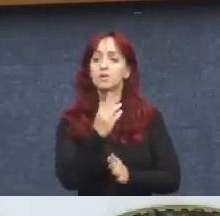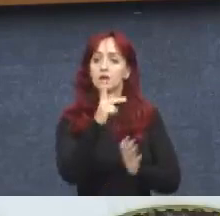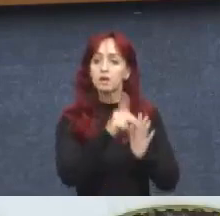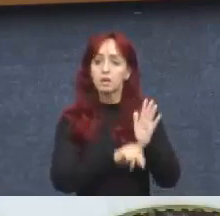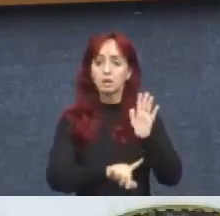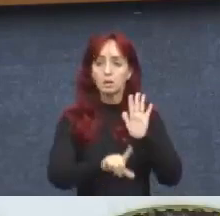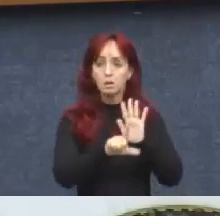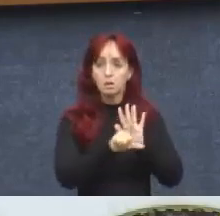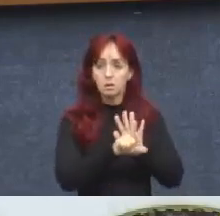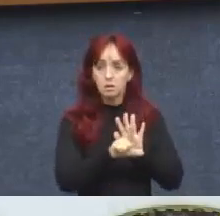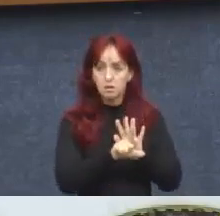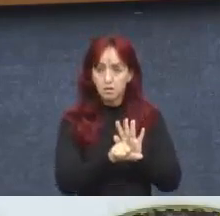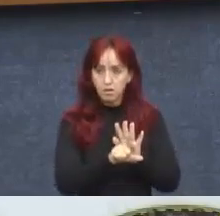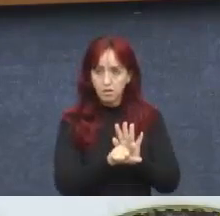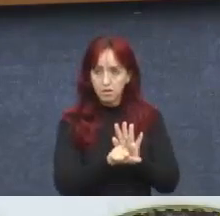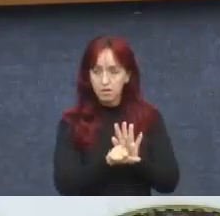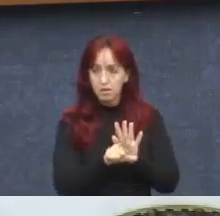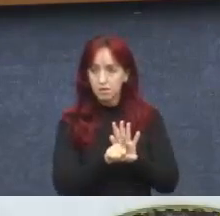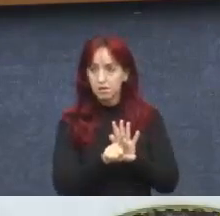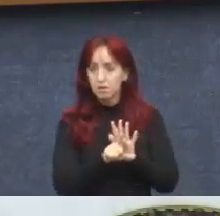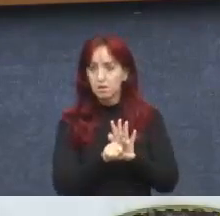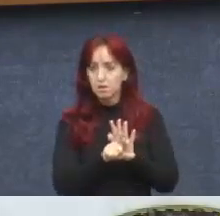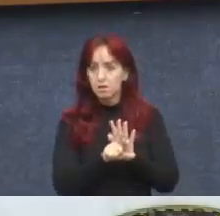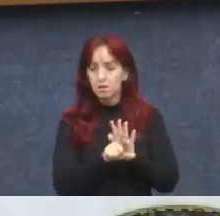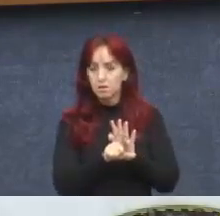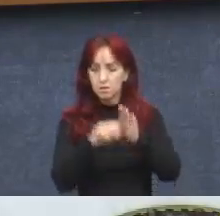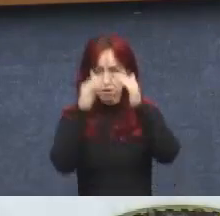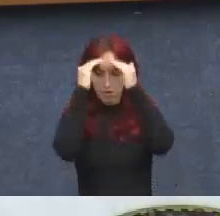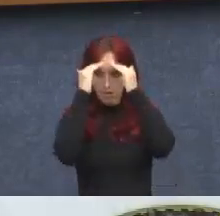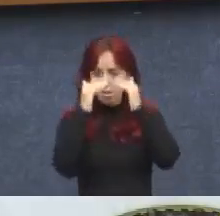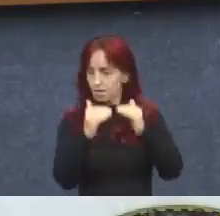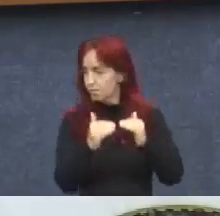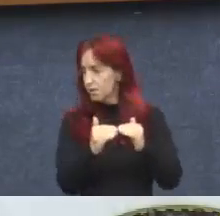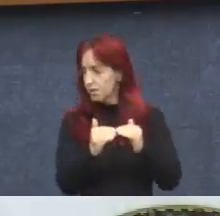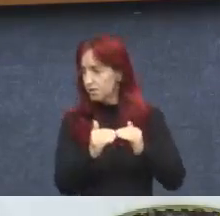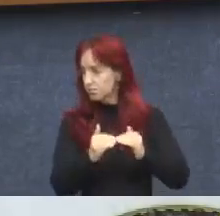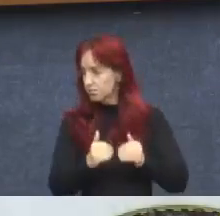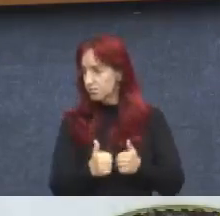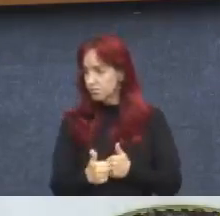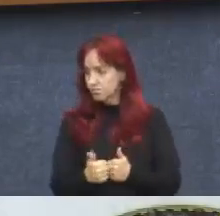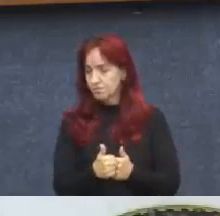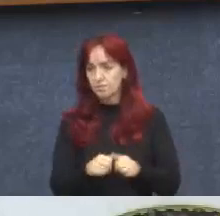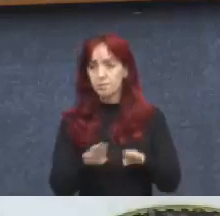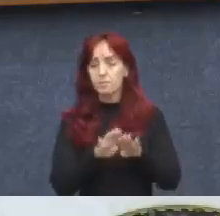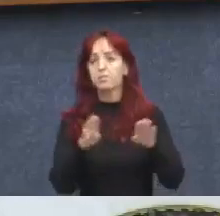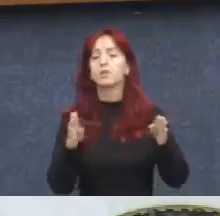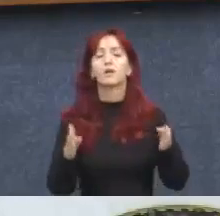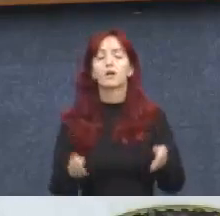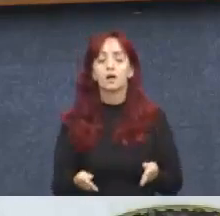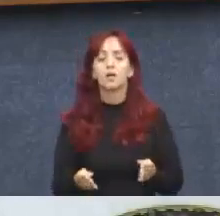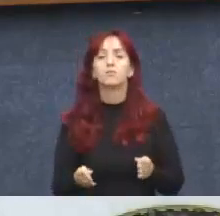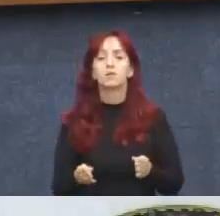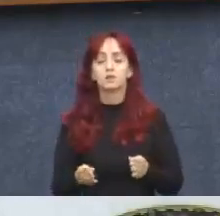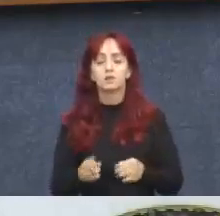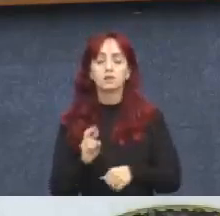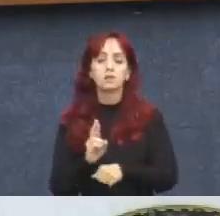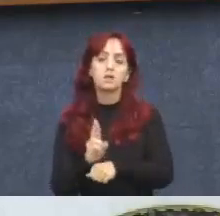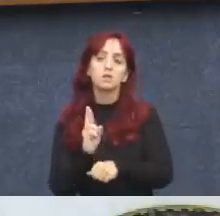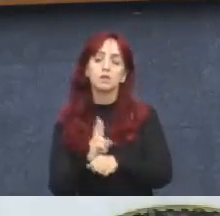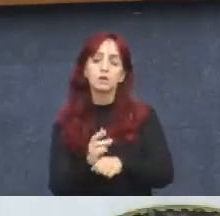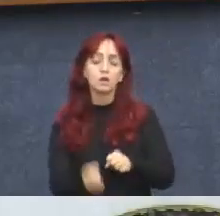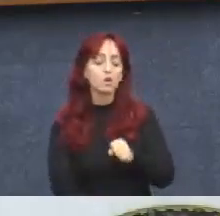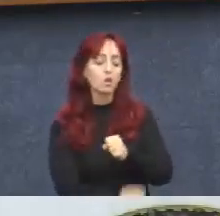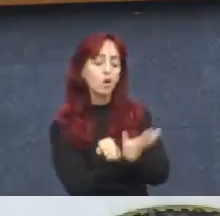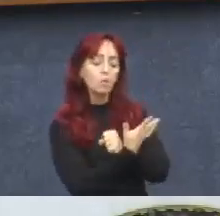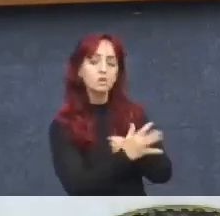projeto de lei de compliance aqui da Câmara. Bom lembrar que isso é um compromisso dessa mesa diretora. Corrupção tem que ser passado nessa casa